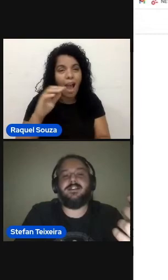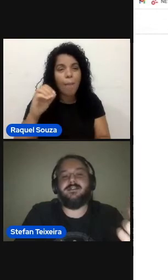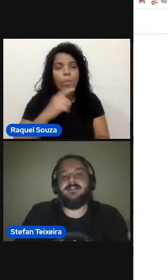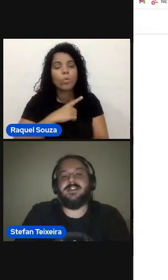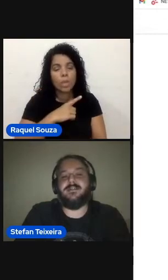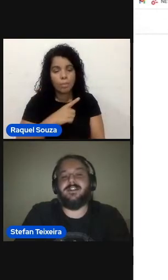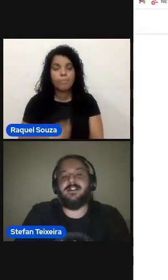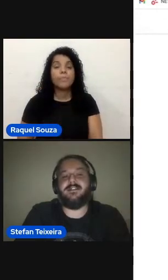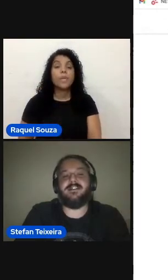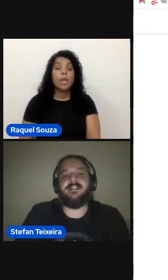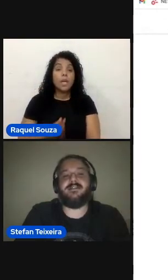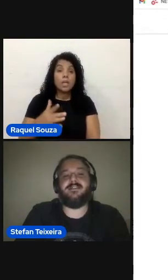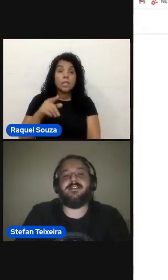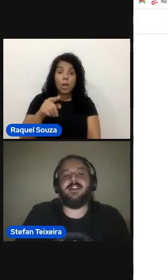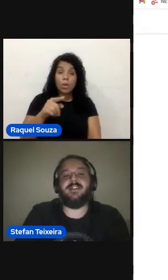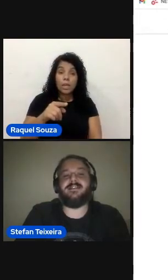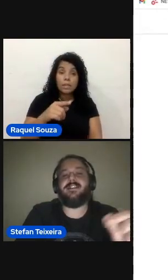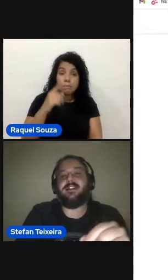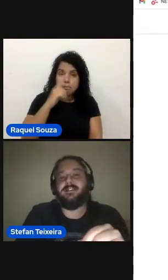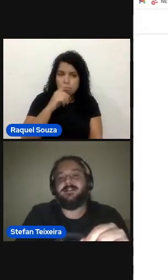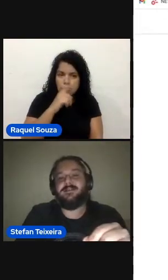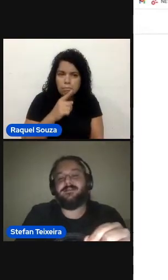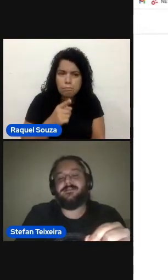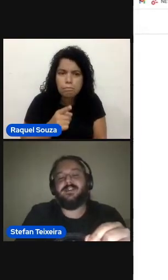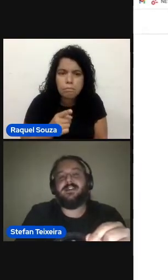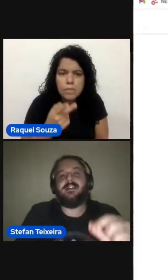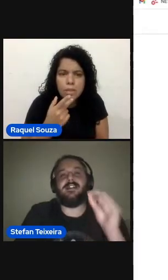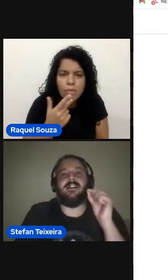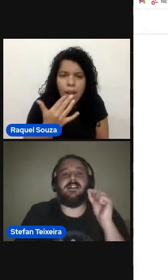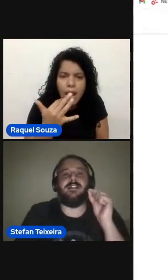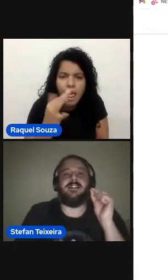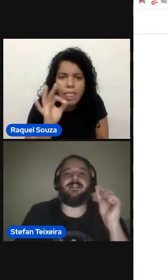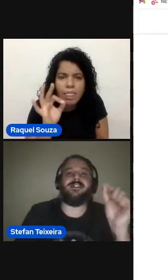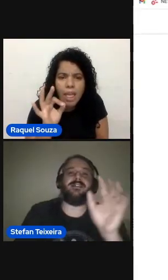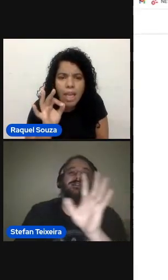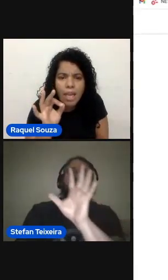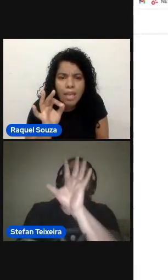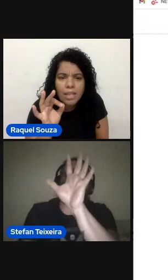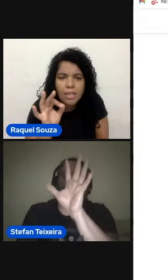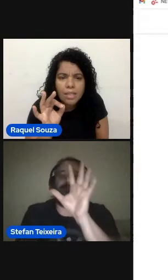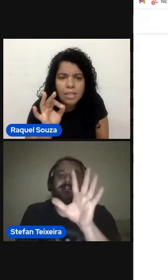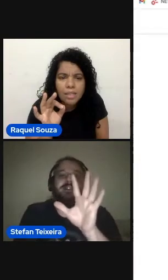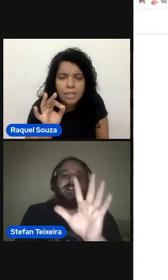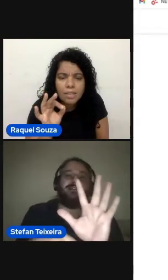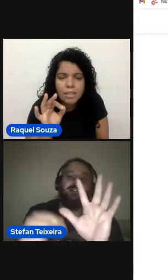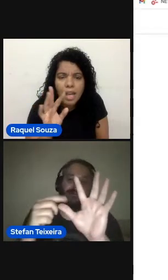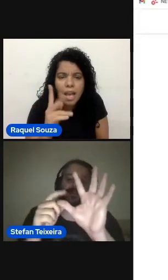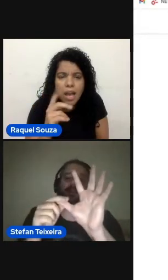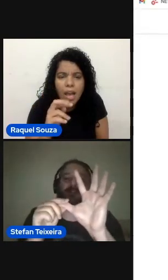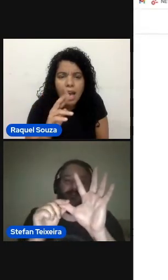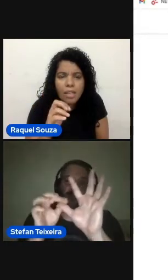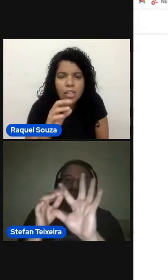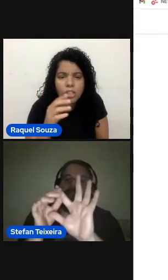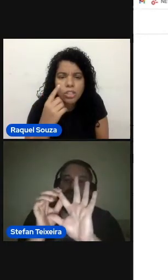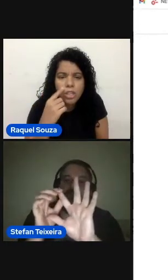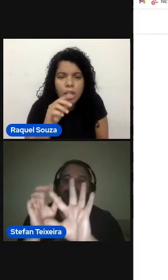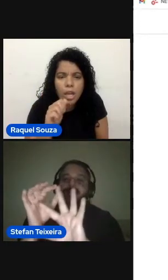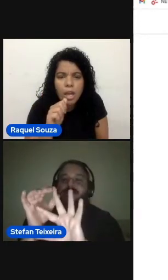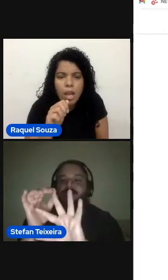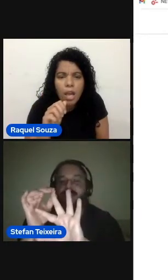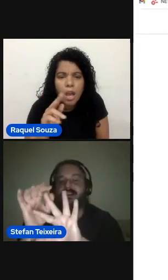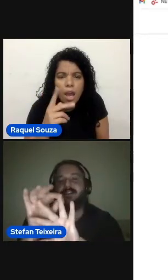aqui está falhando e está dizendo 10 added. Lembra que a gente tem 5 ambientes, né? Chrome,